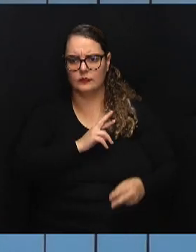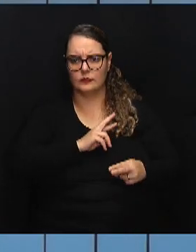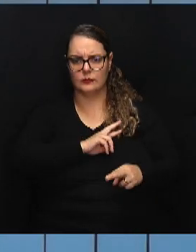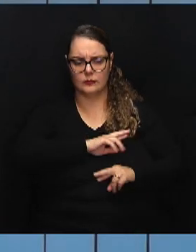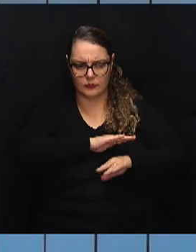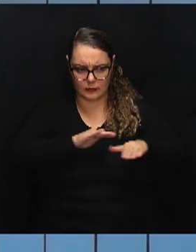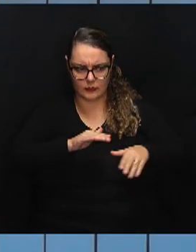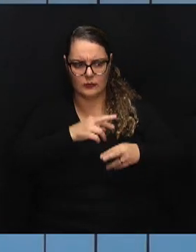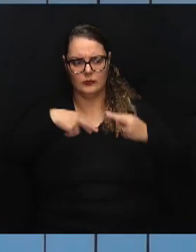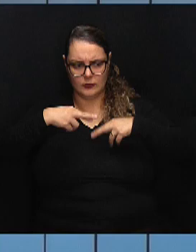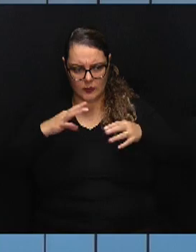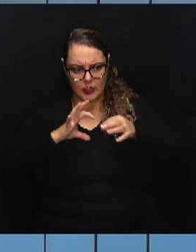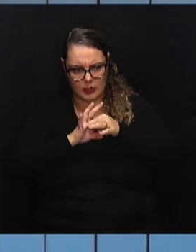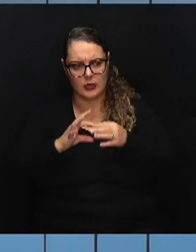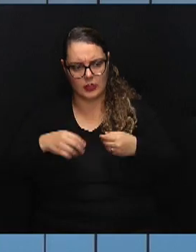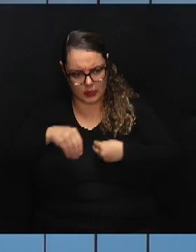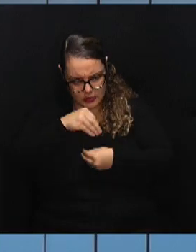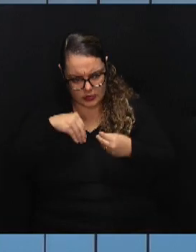né, doutora?